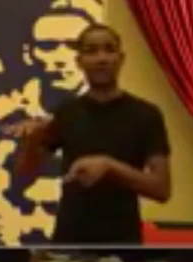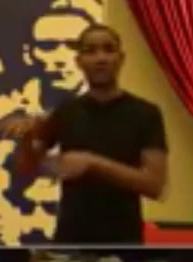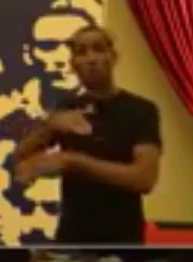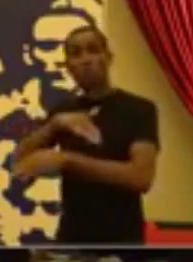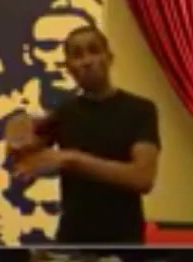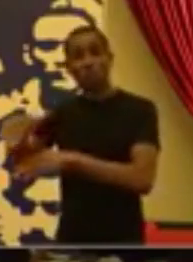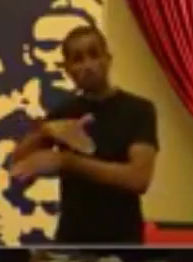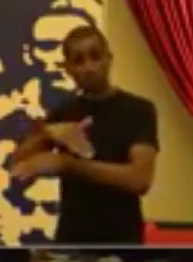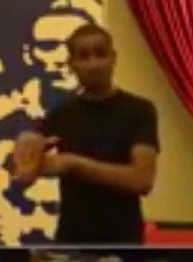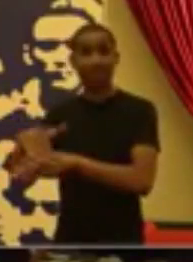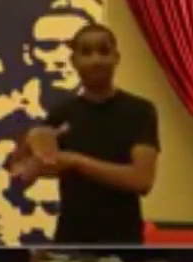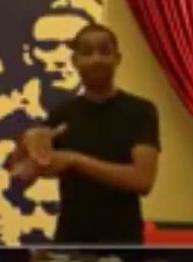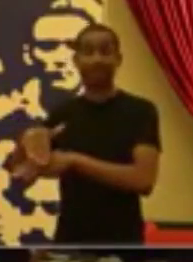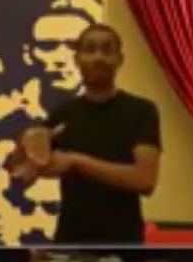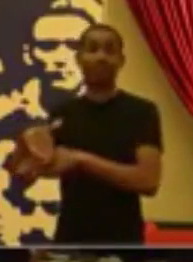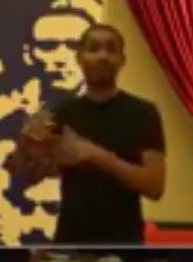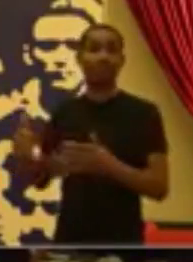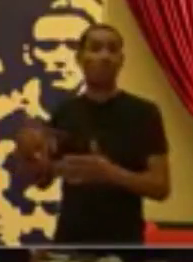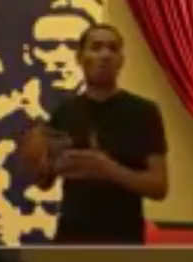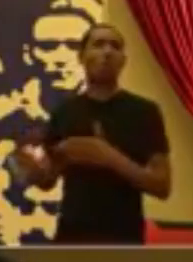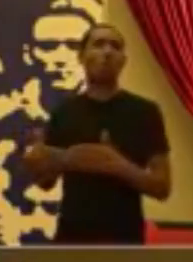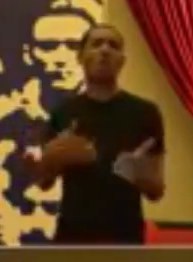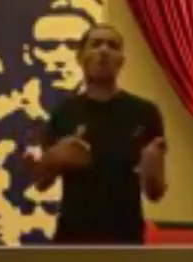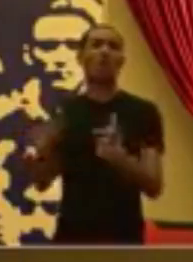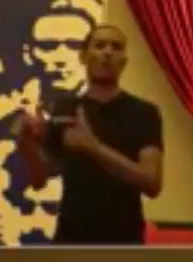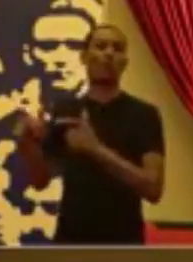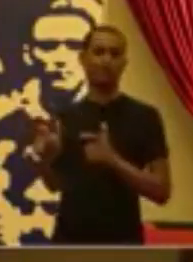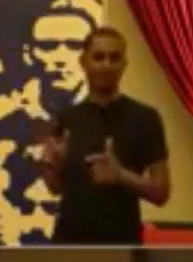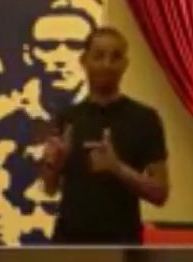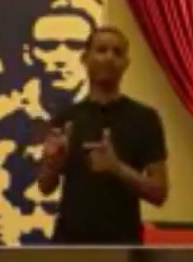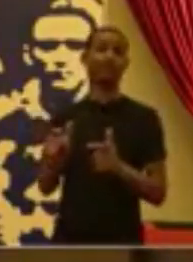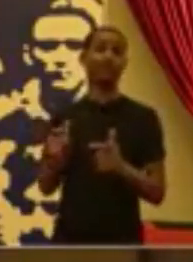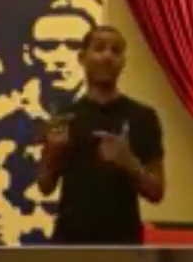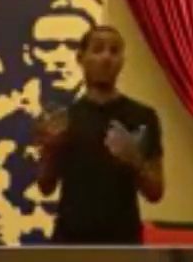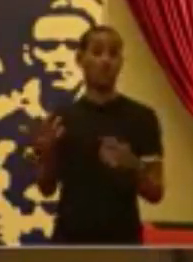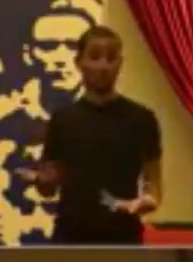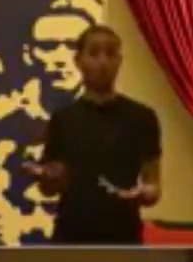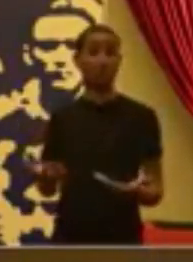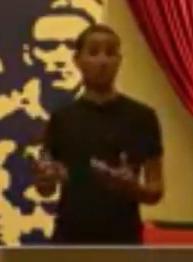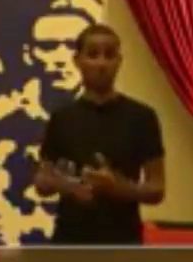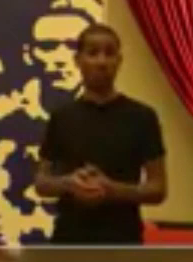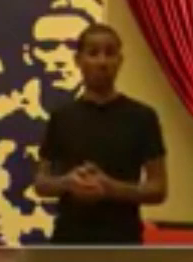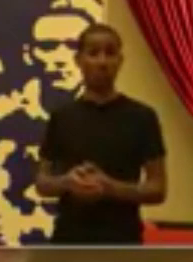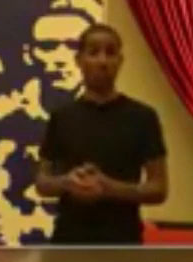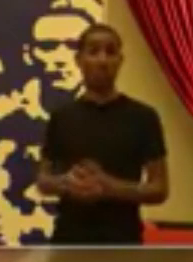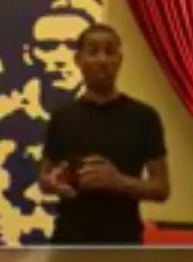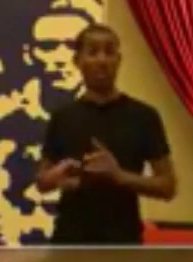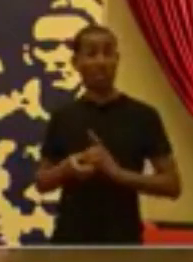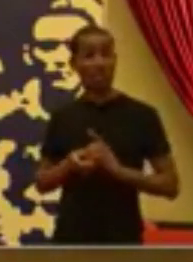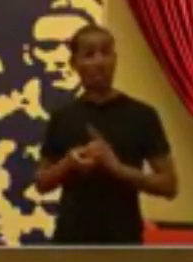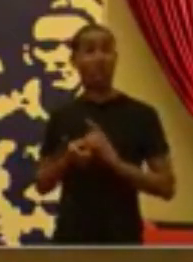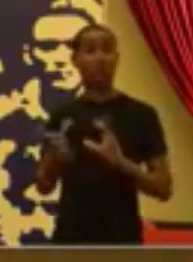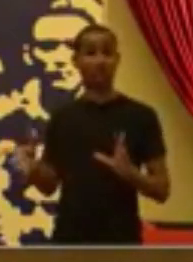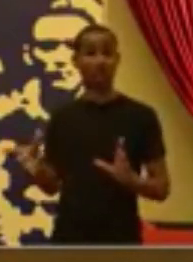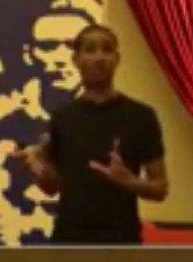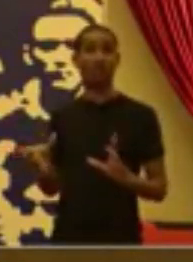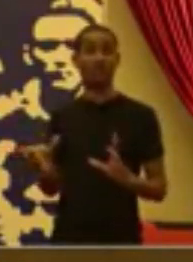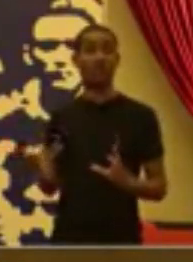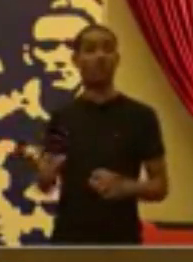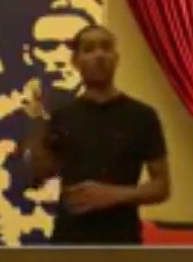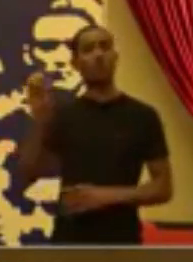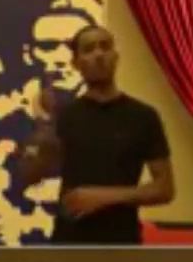ruas e em quaisquer lugar onde a democracia e